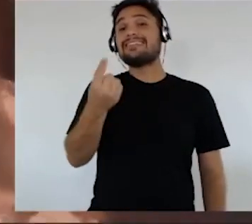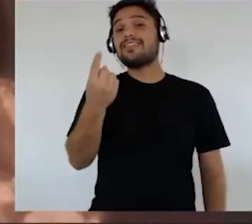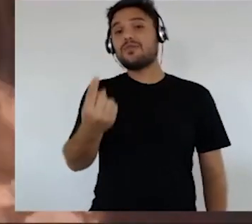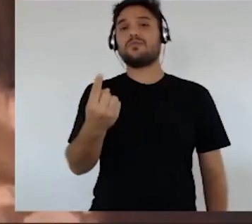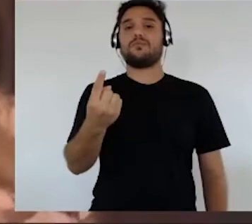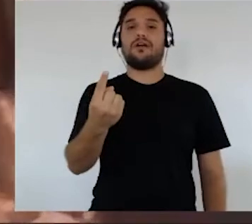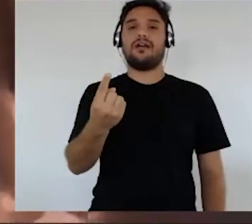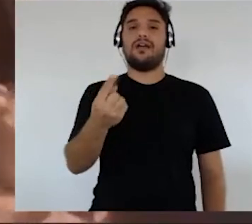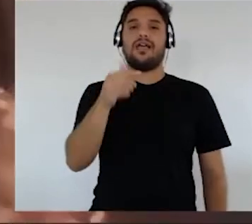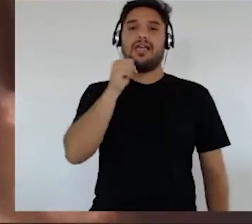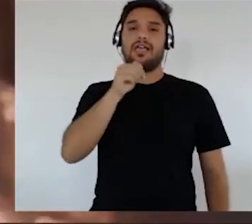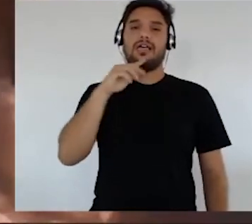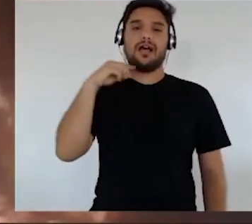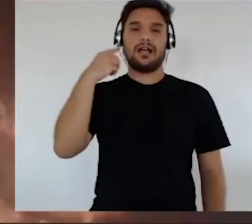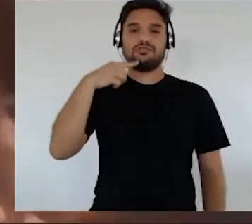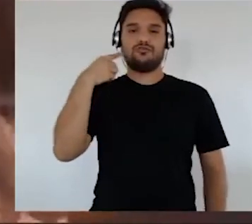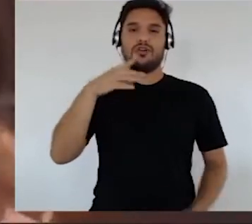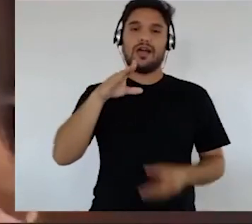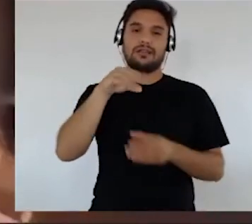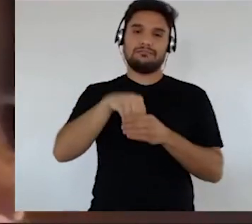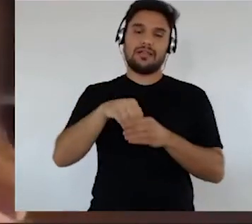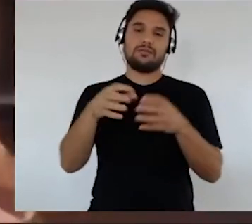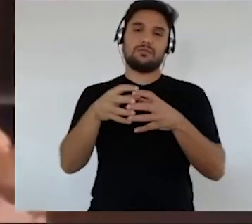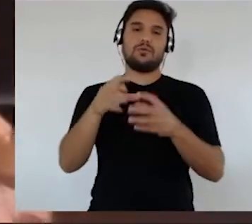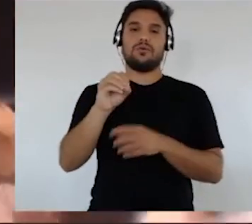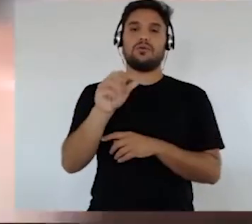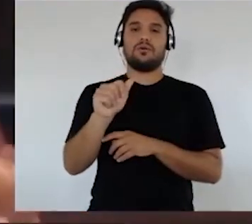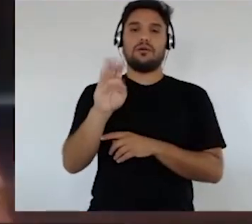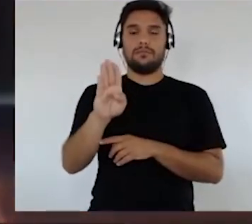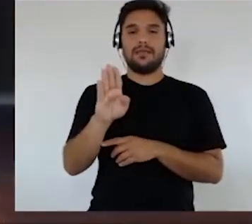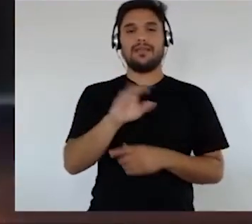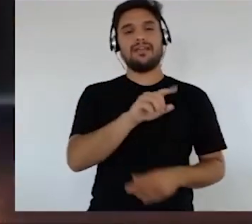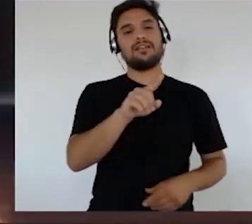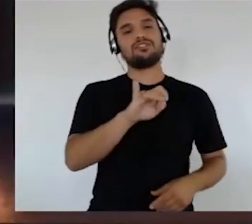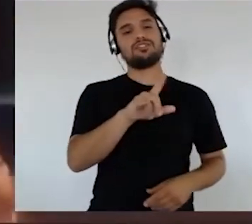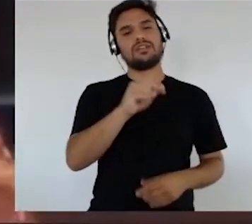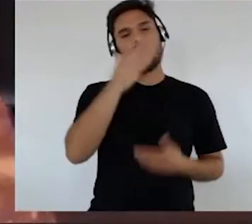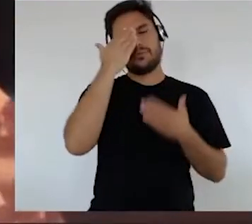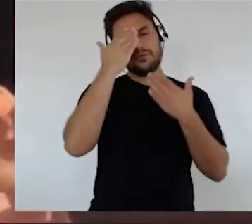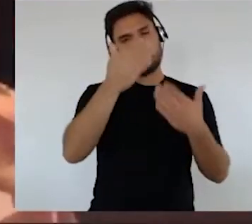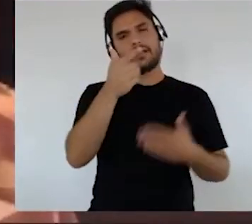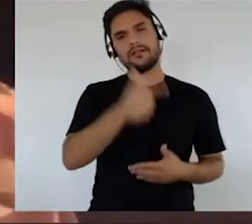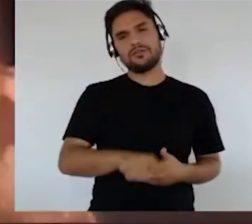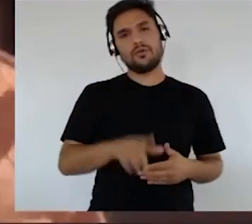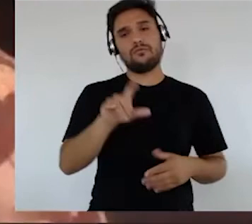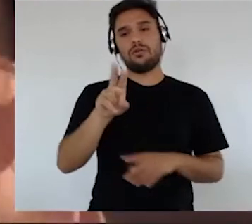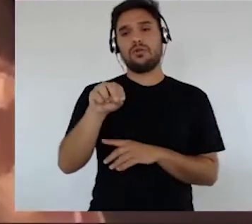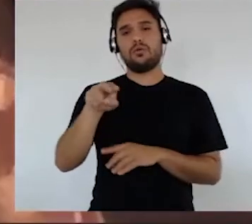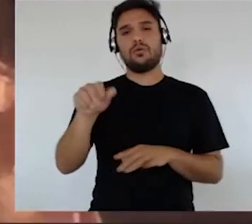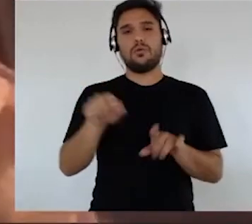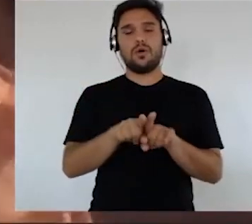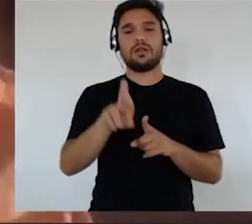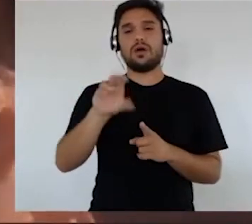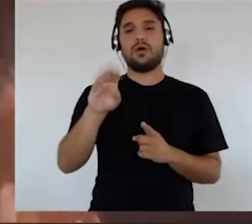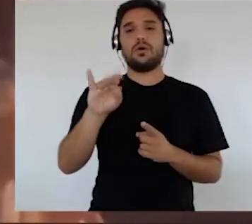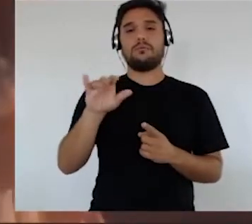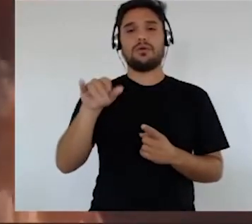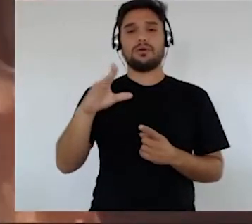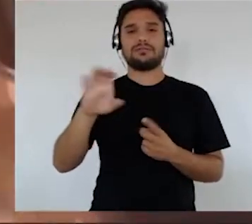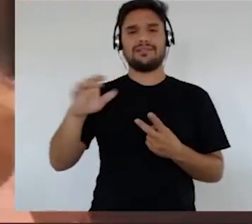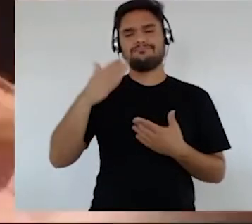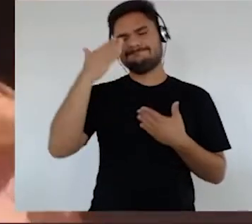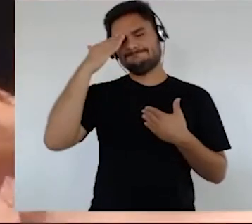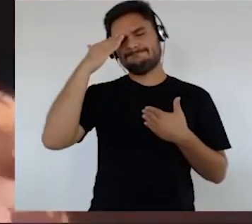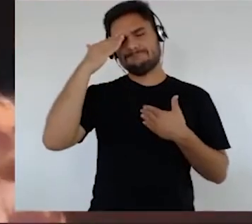598.361 advogadas inscritas nos quadros do OAB. Gisela, muito obrigada mais uma vez. Luana e Robionce,